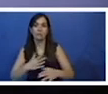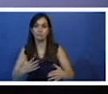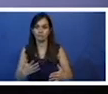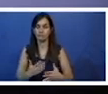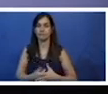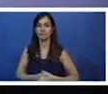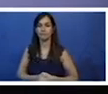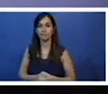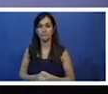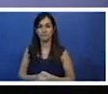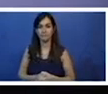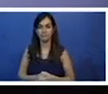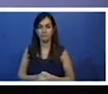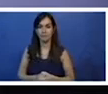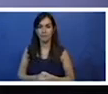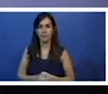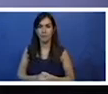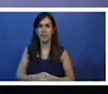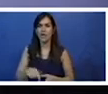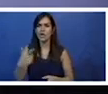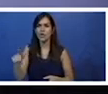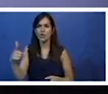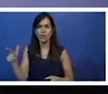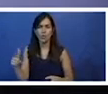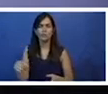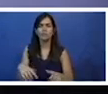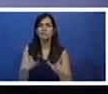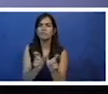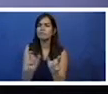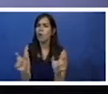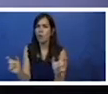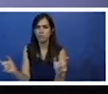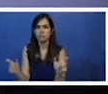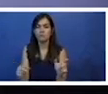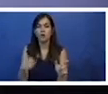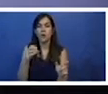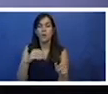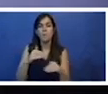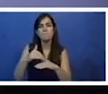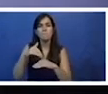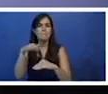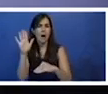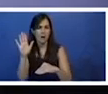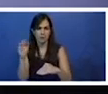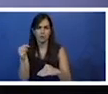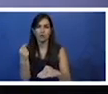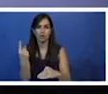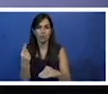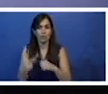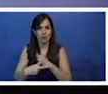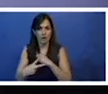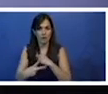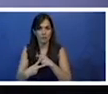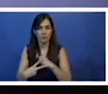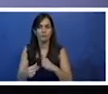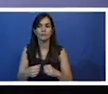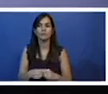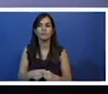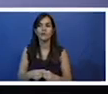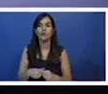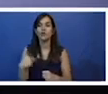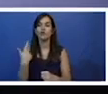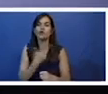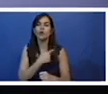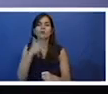Né? Em certos períodos compostos, que são aqueles períodos que possuem mais de um verbo, é frequente a